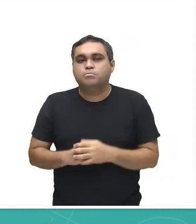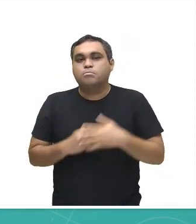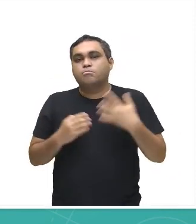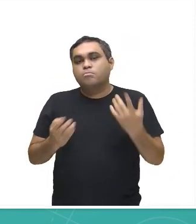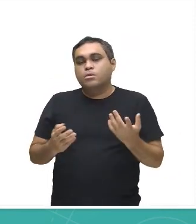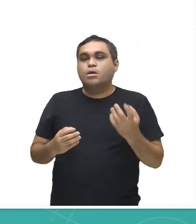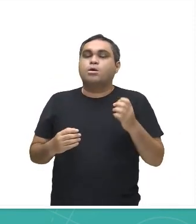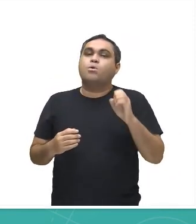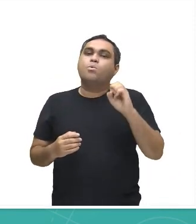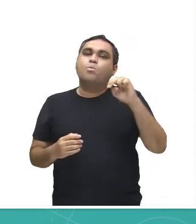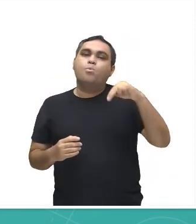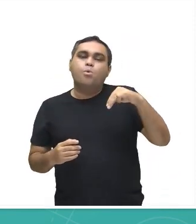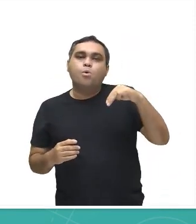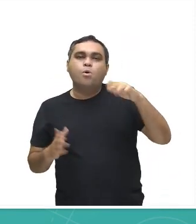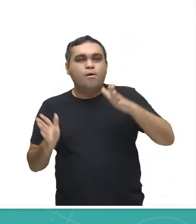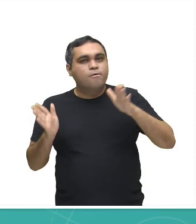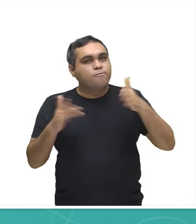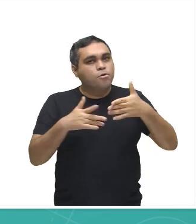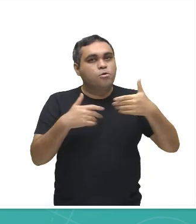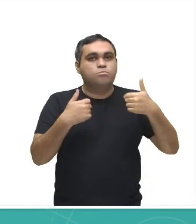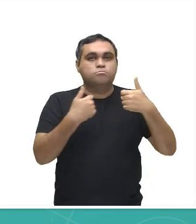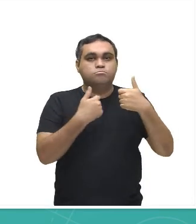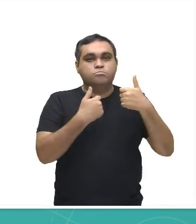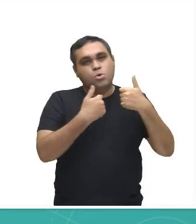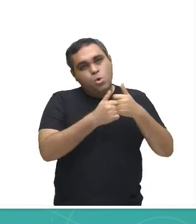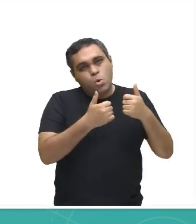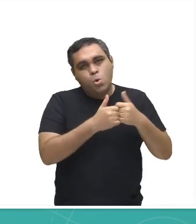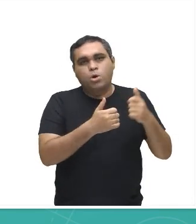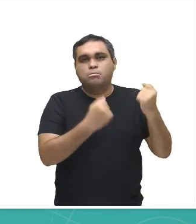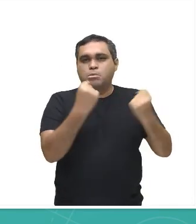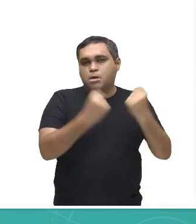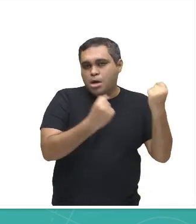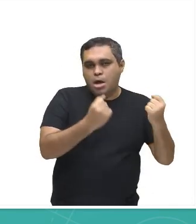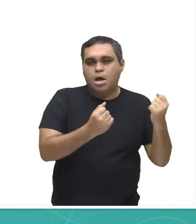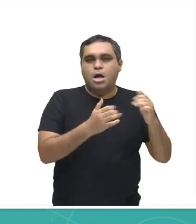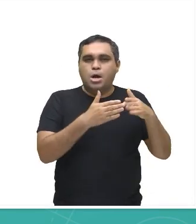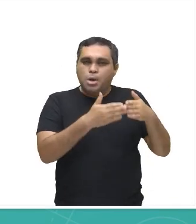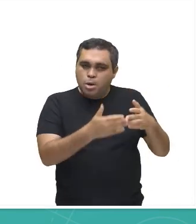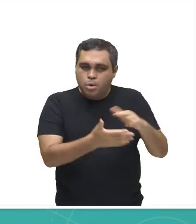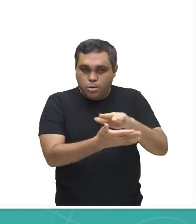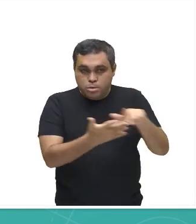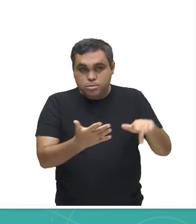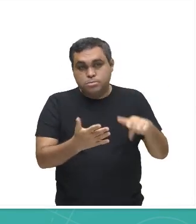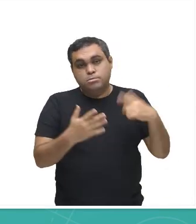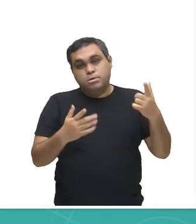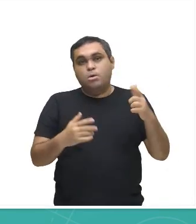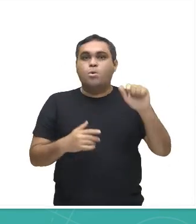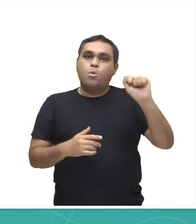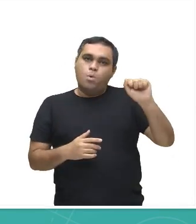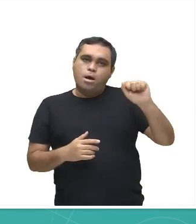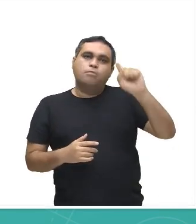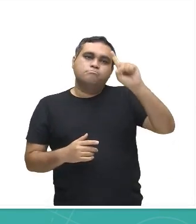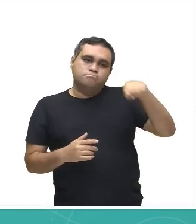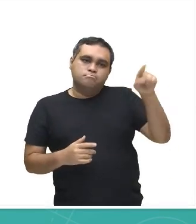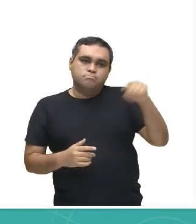de transporte, right? Então, aqui, eu utilizaria on the bus,